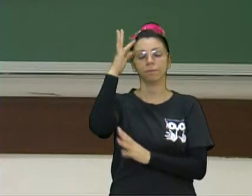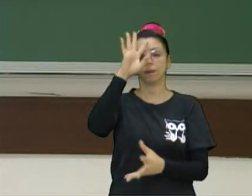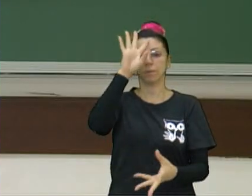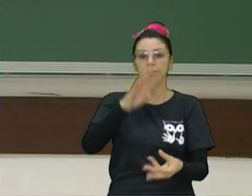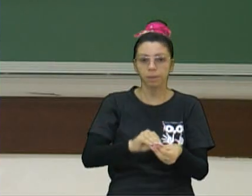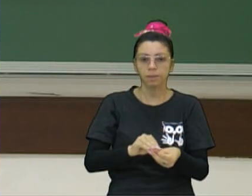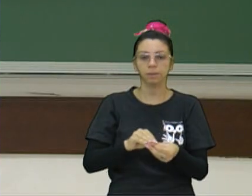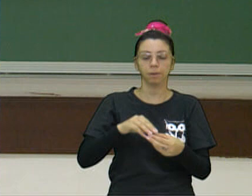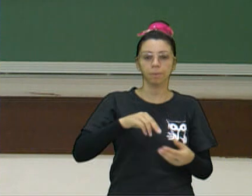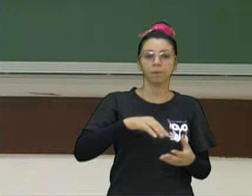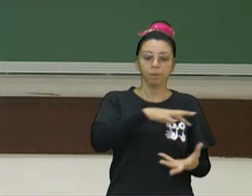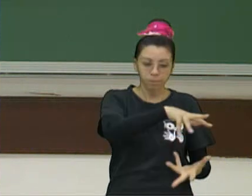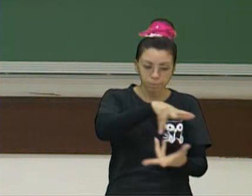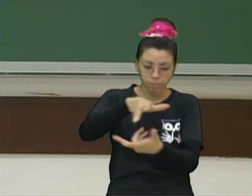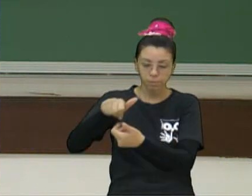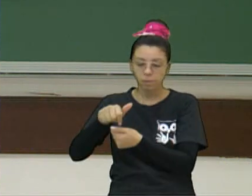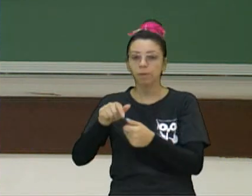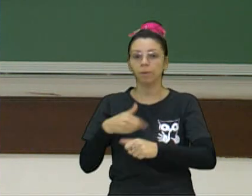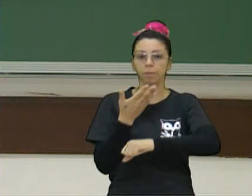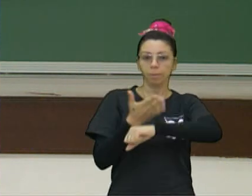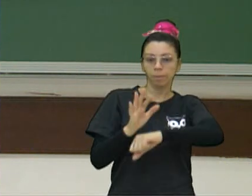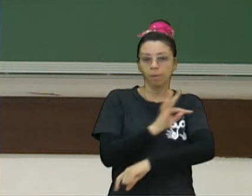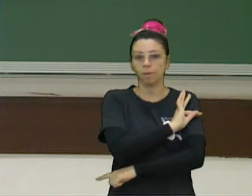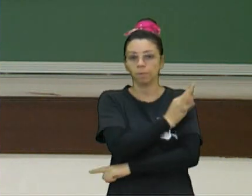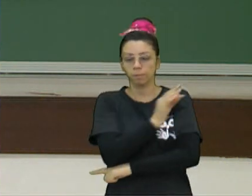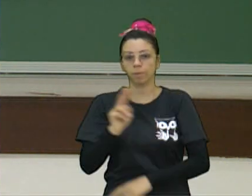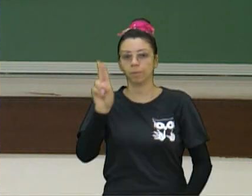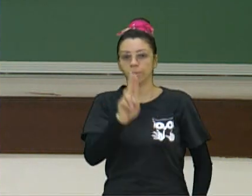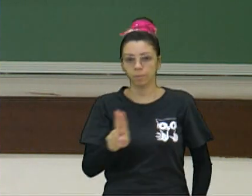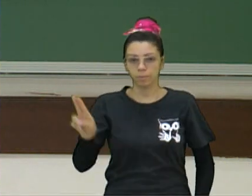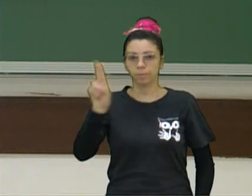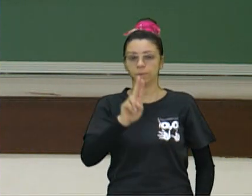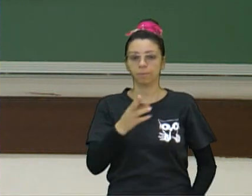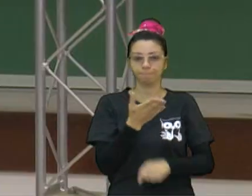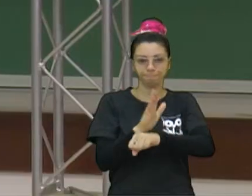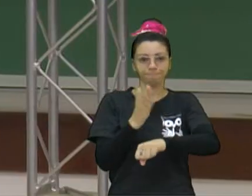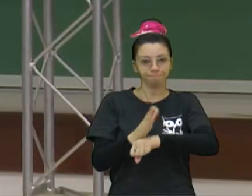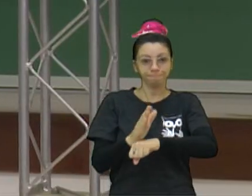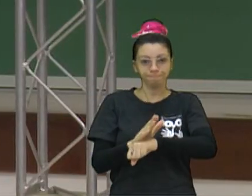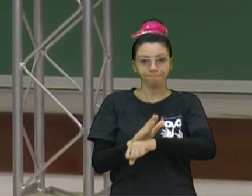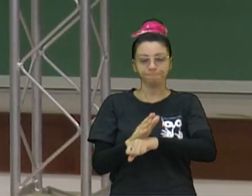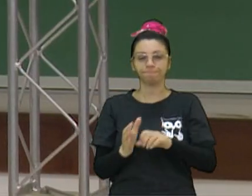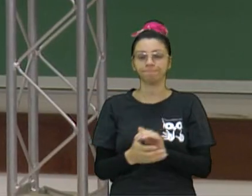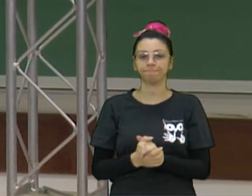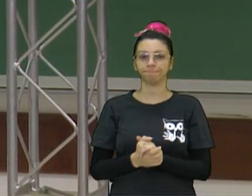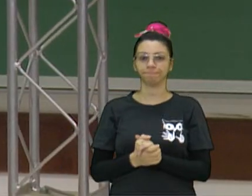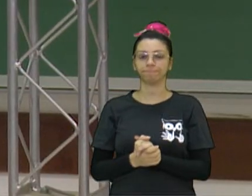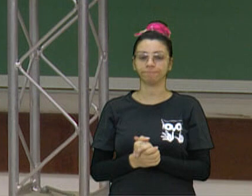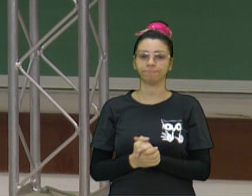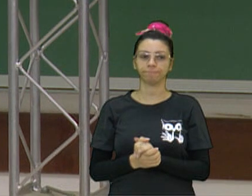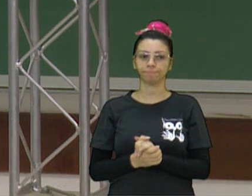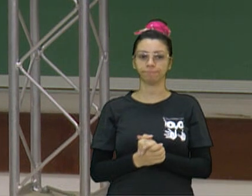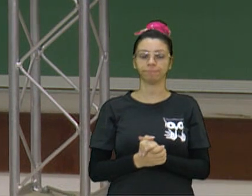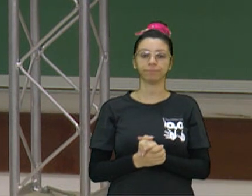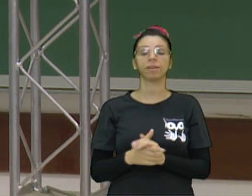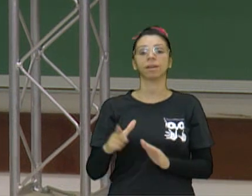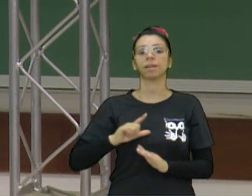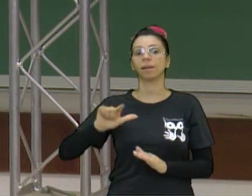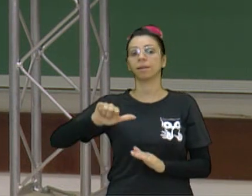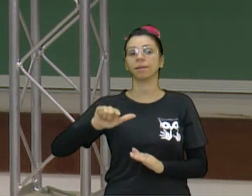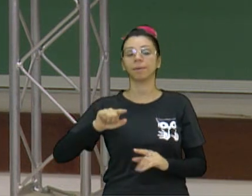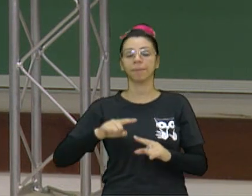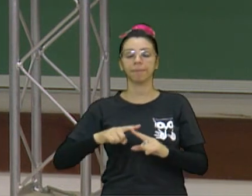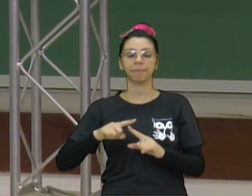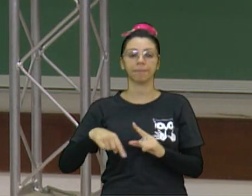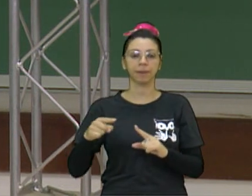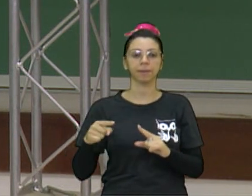melhor vai ser os estudos e as técnicas utilizadas para aquele praticante. Tranquilo? Então fechou as faixas do taekwondo. Temos mais uma atividade para a